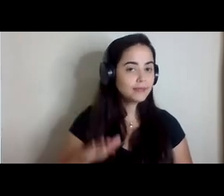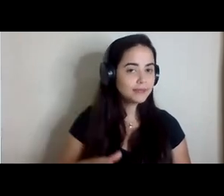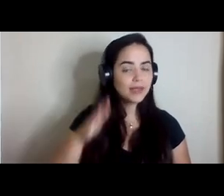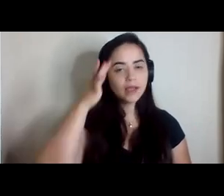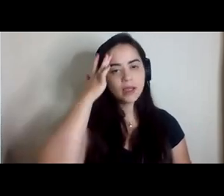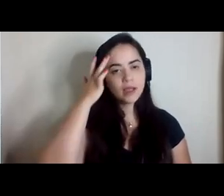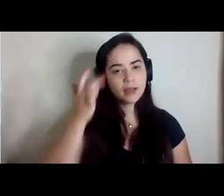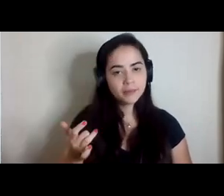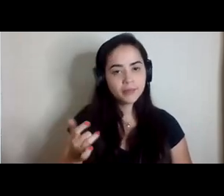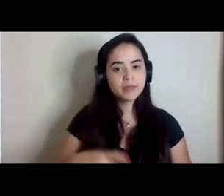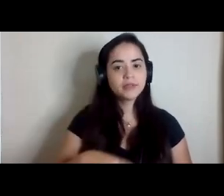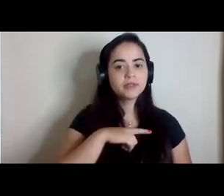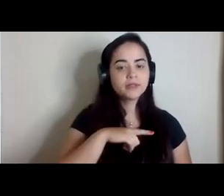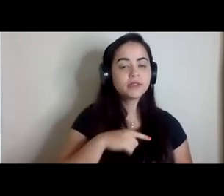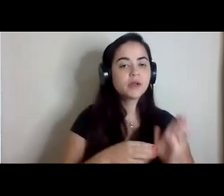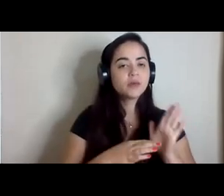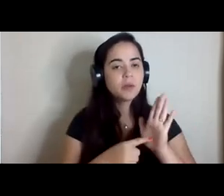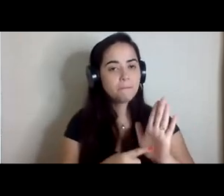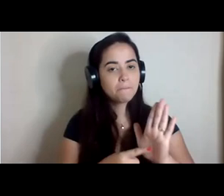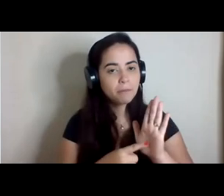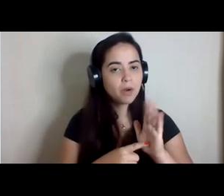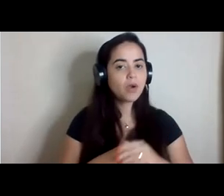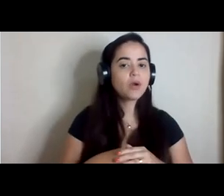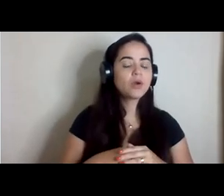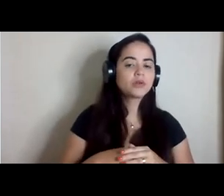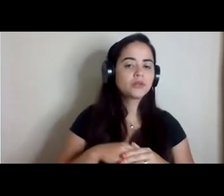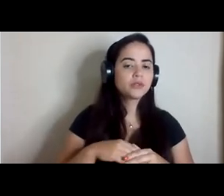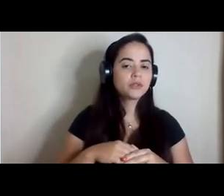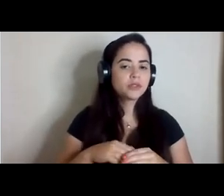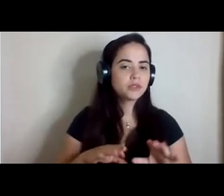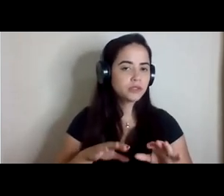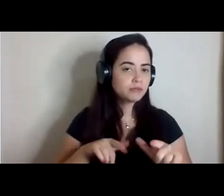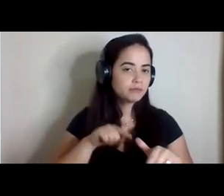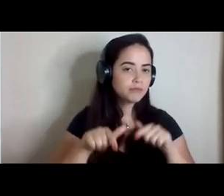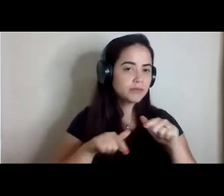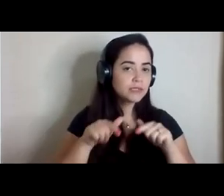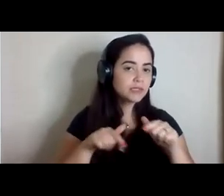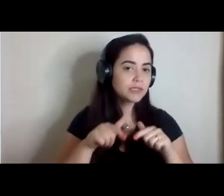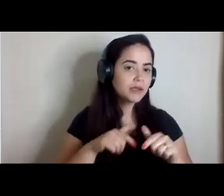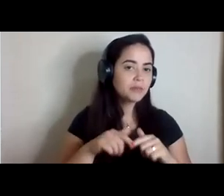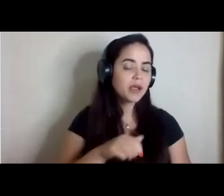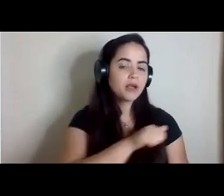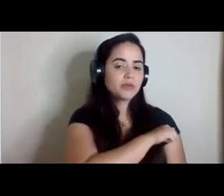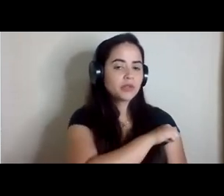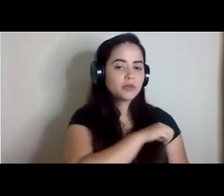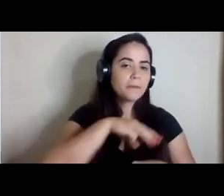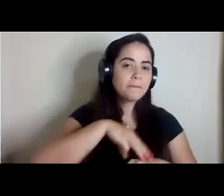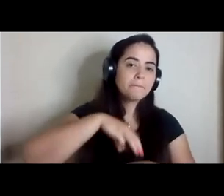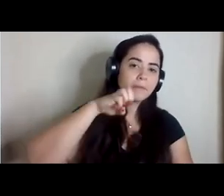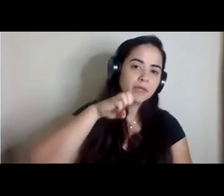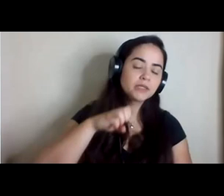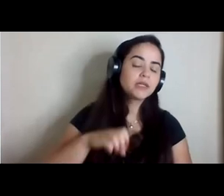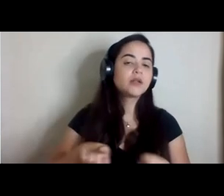teremos uma mostra das produções desses estudantes, como a professora Poliana já falou dos mestrandos, dos